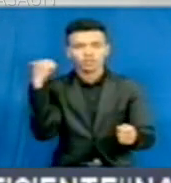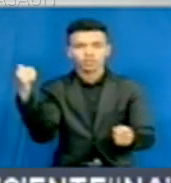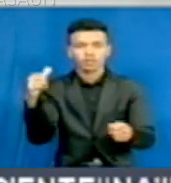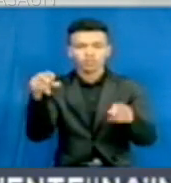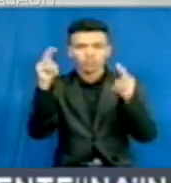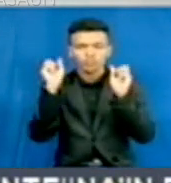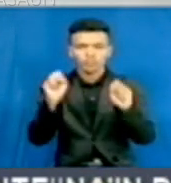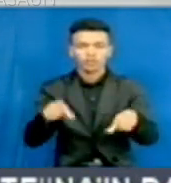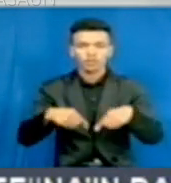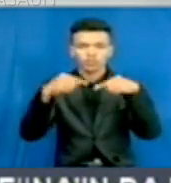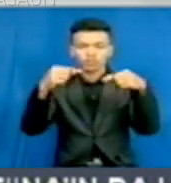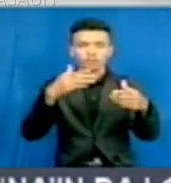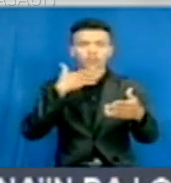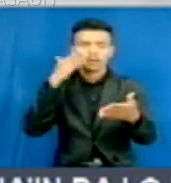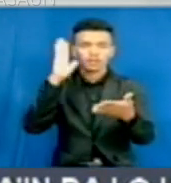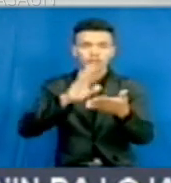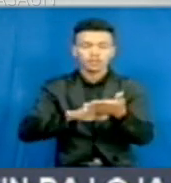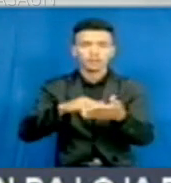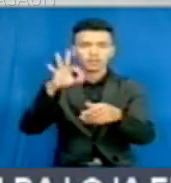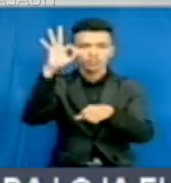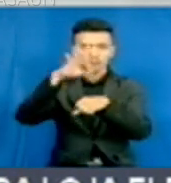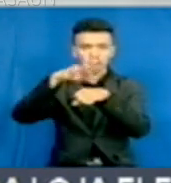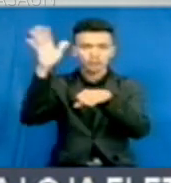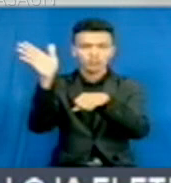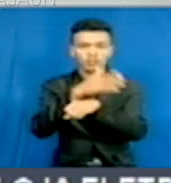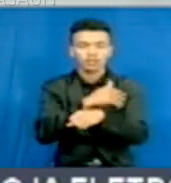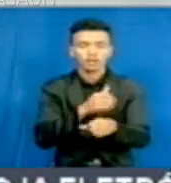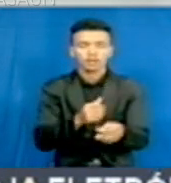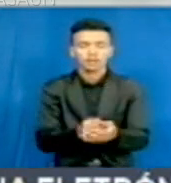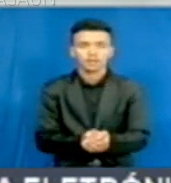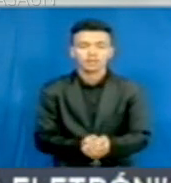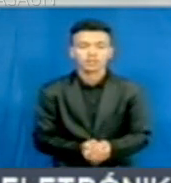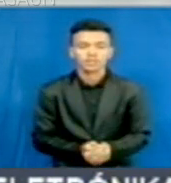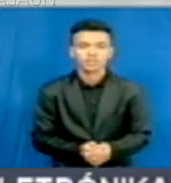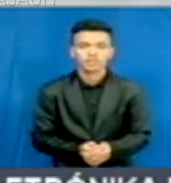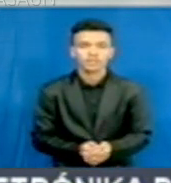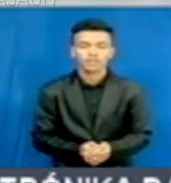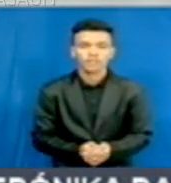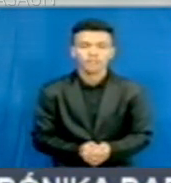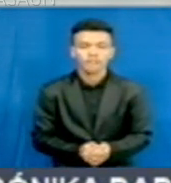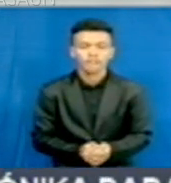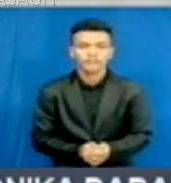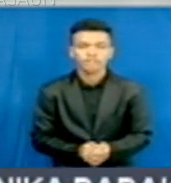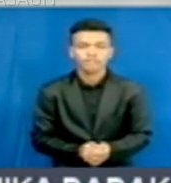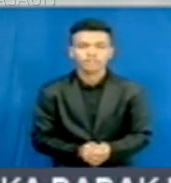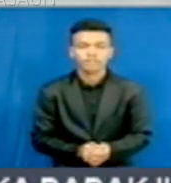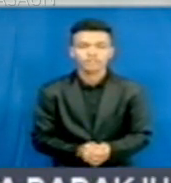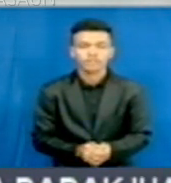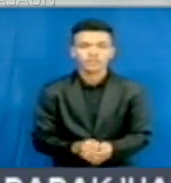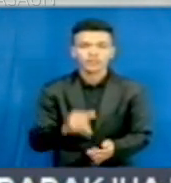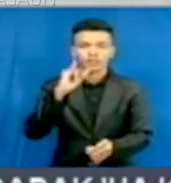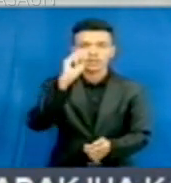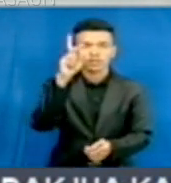foi vantagem para Lala Arsira cá e Kutun Sira, bele sair, tamanho, mas a Duri Andrade, a Hispana,